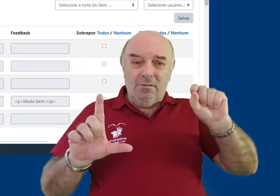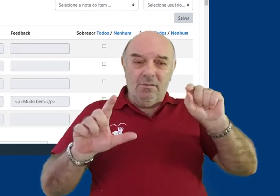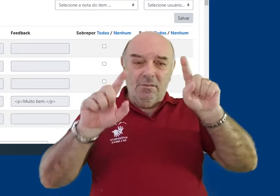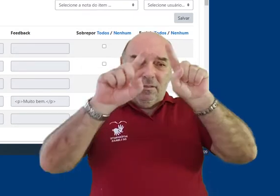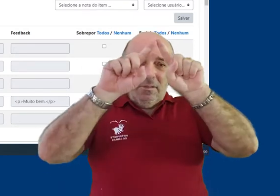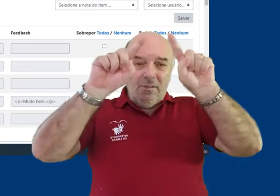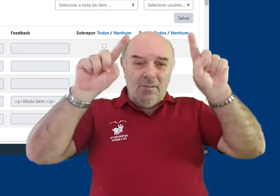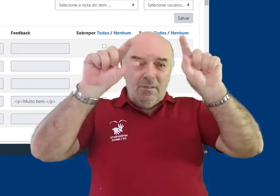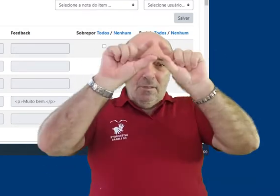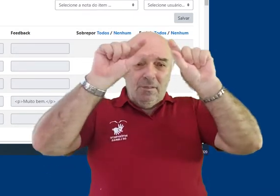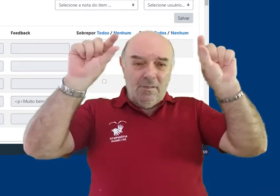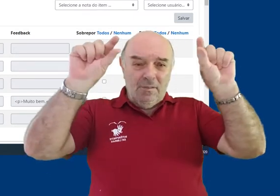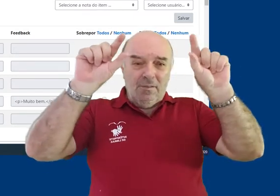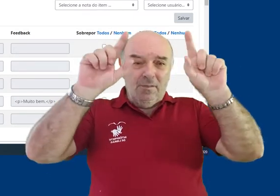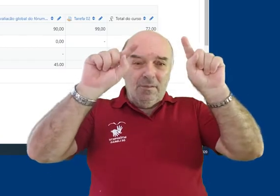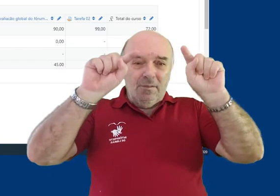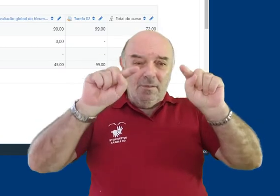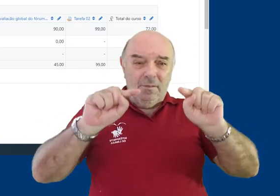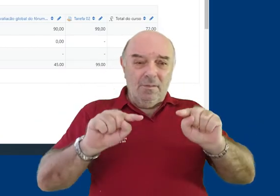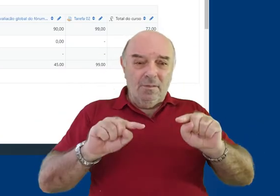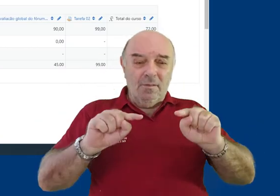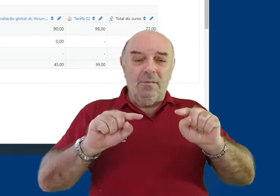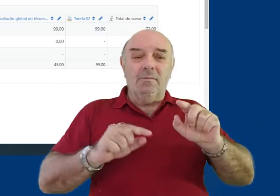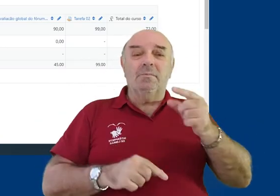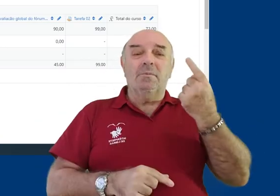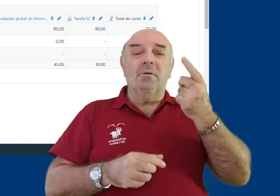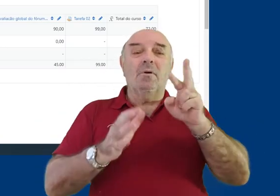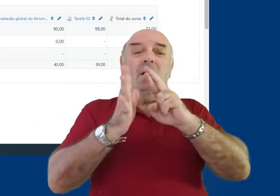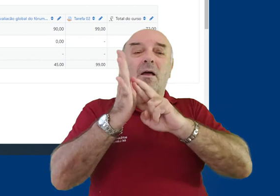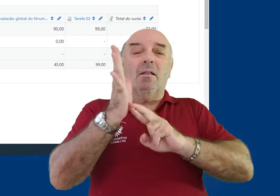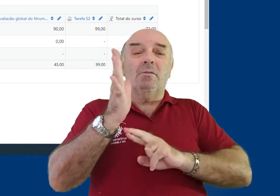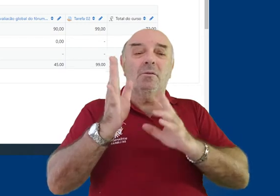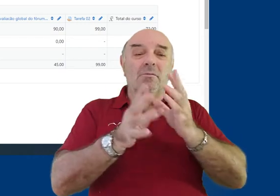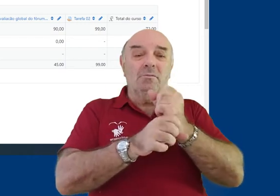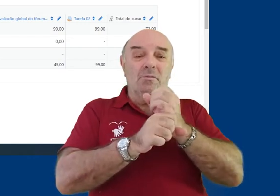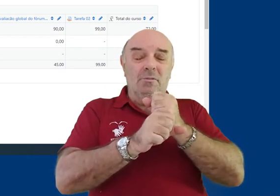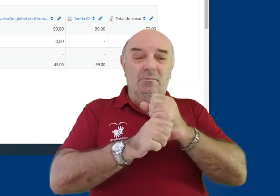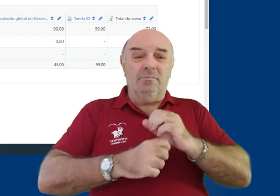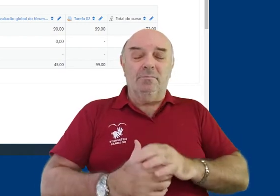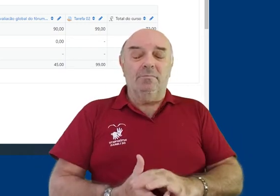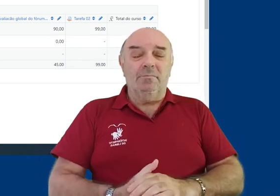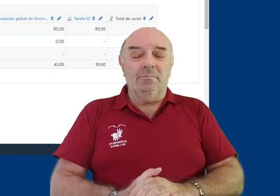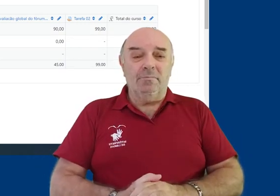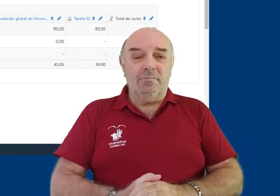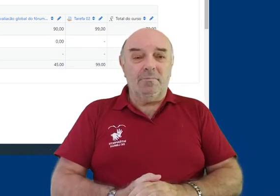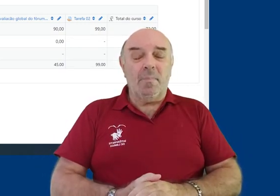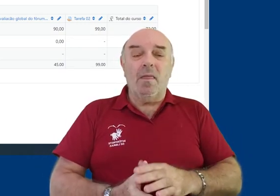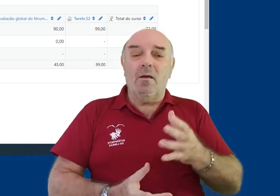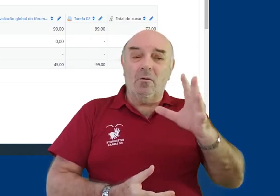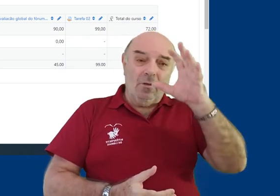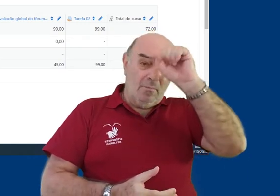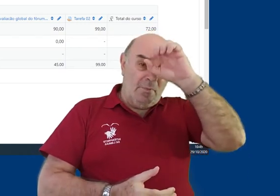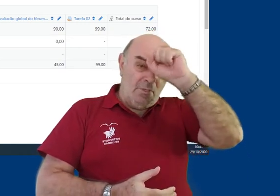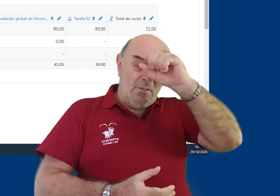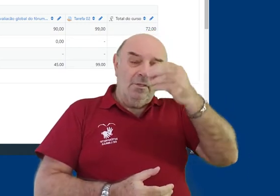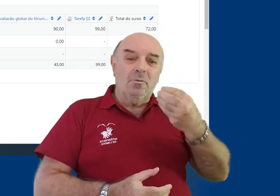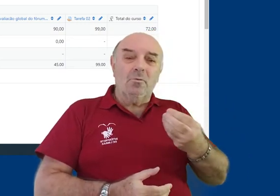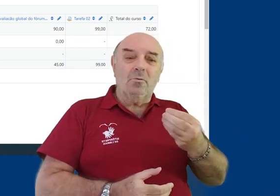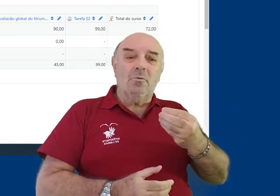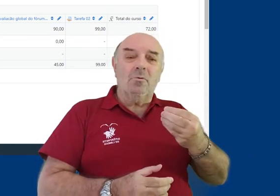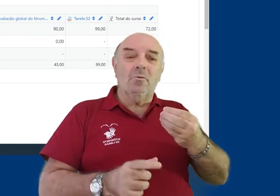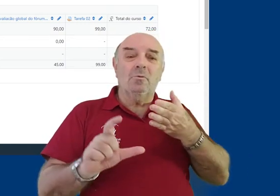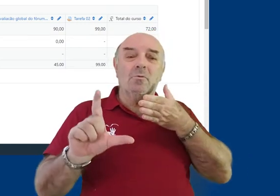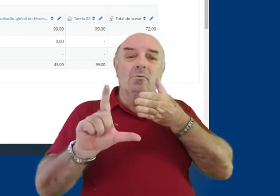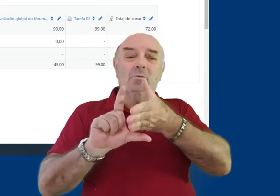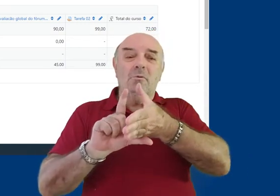Logo no início da... Estamos de volta ao relatório de notas. Agora vamos aprender a acessar a